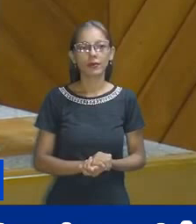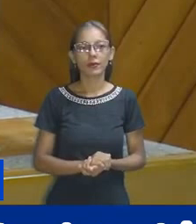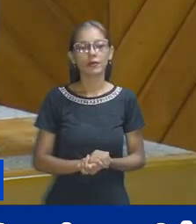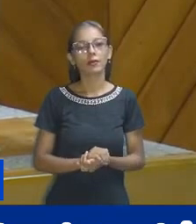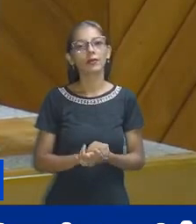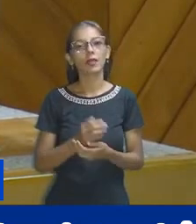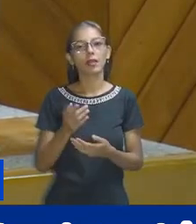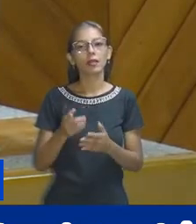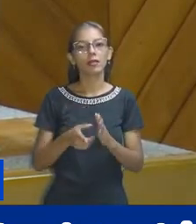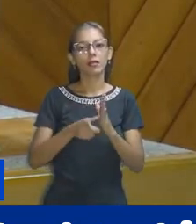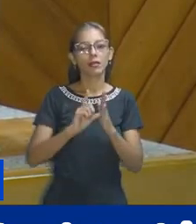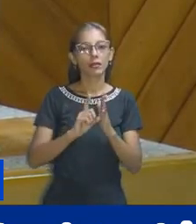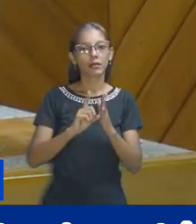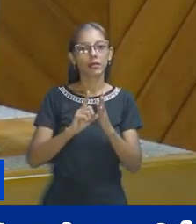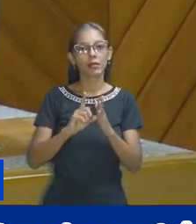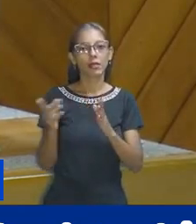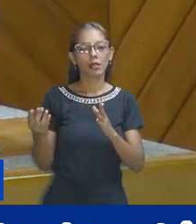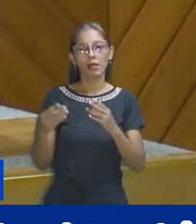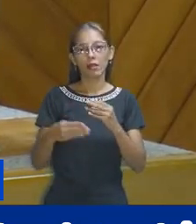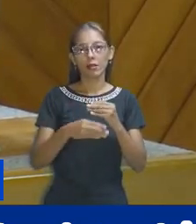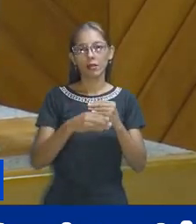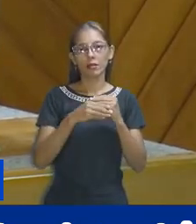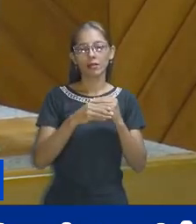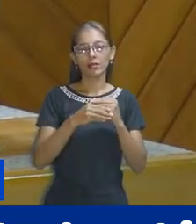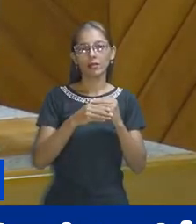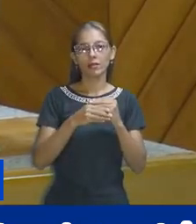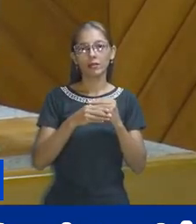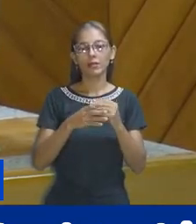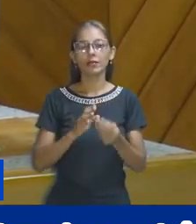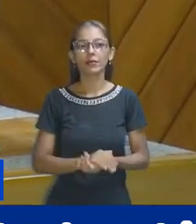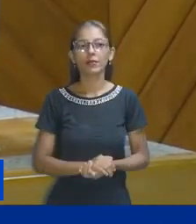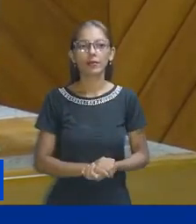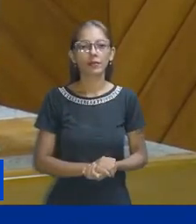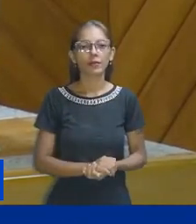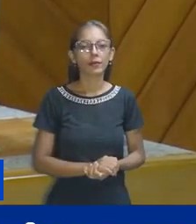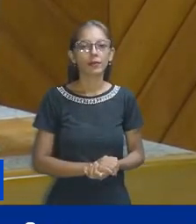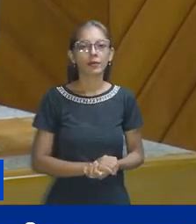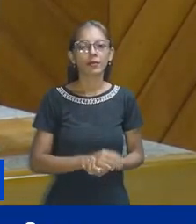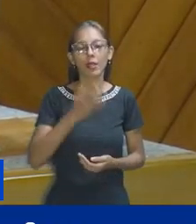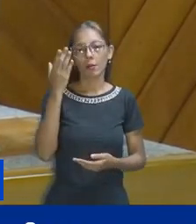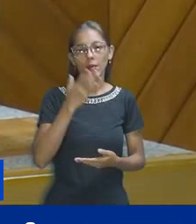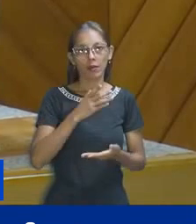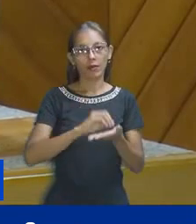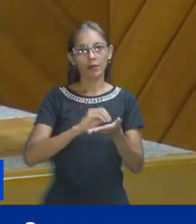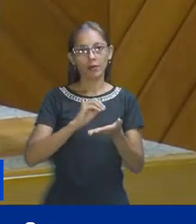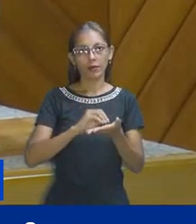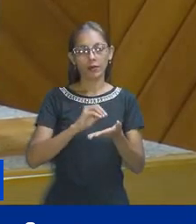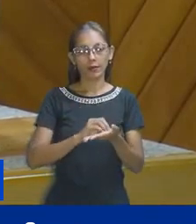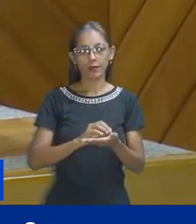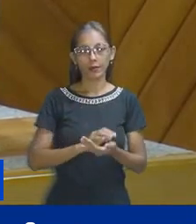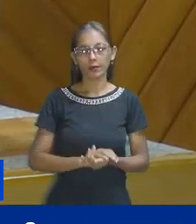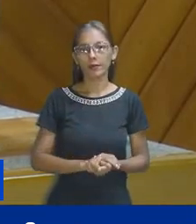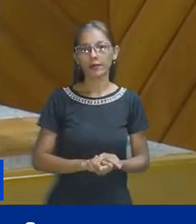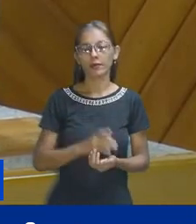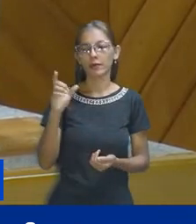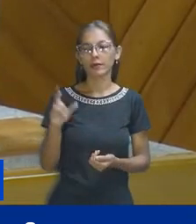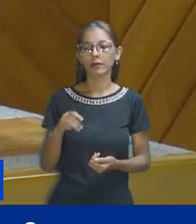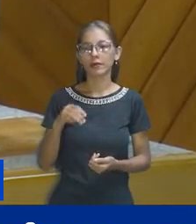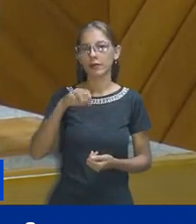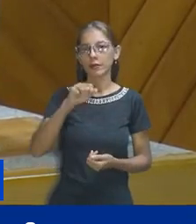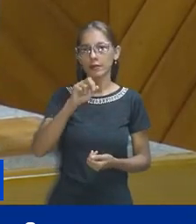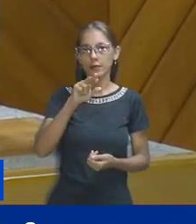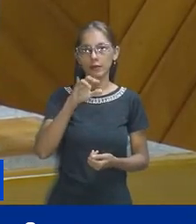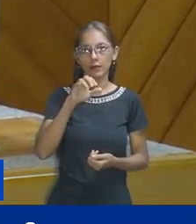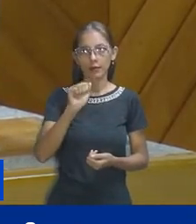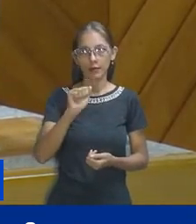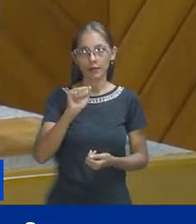declarações anteriormente prestadas não foram confirmadas em juízo. Conforme afirmado, Maria Ramos e o